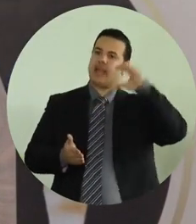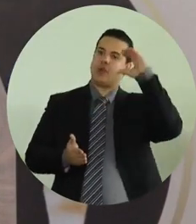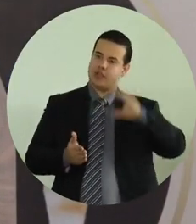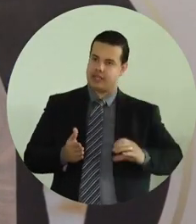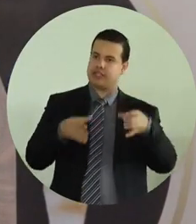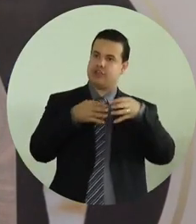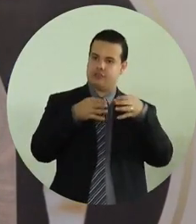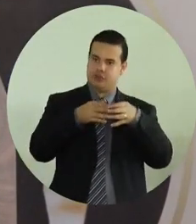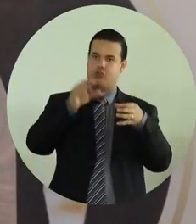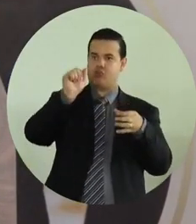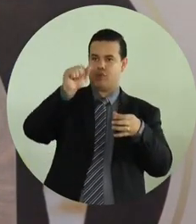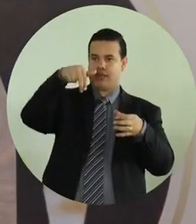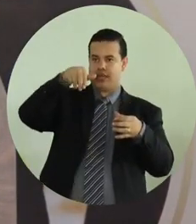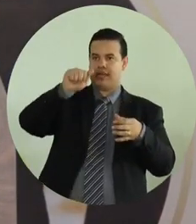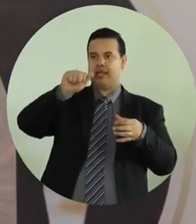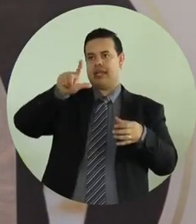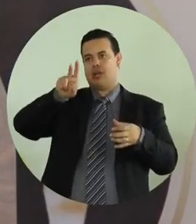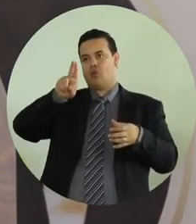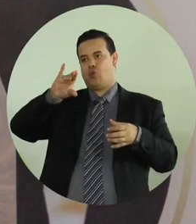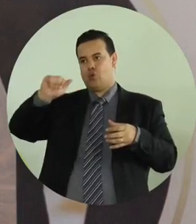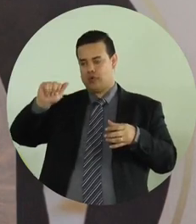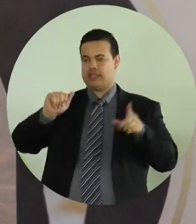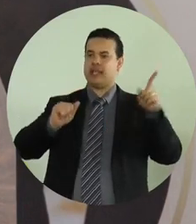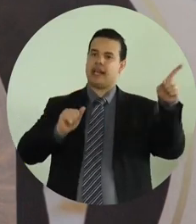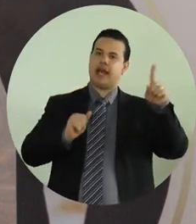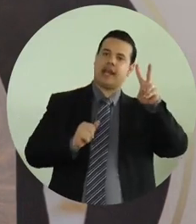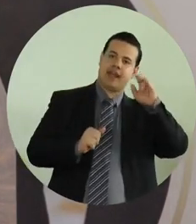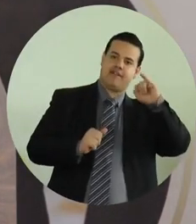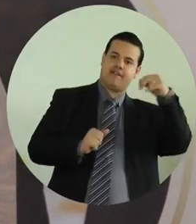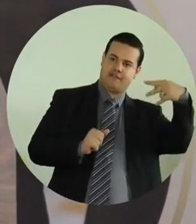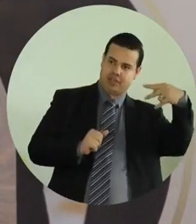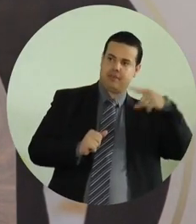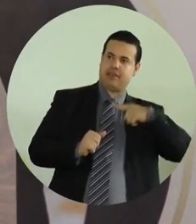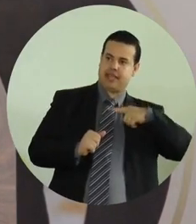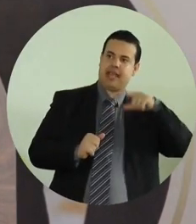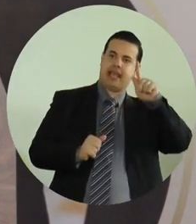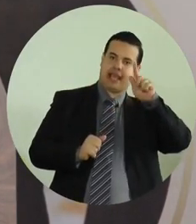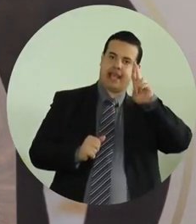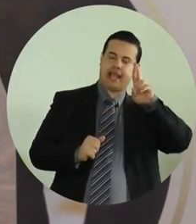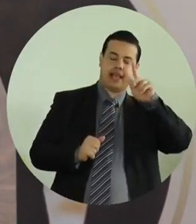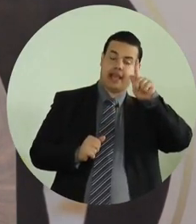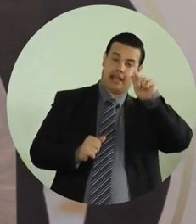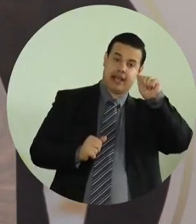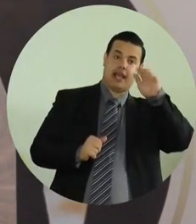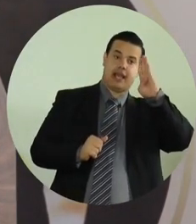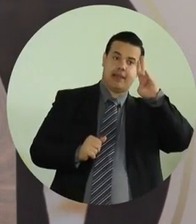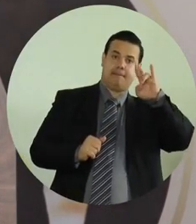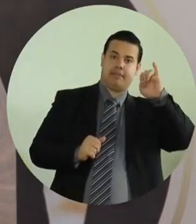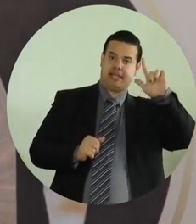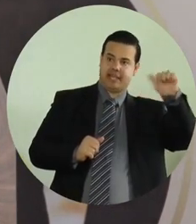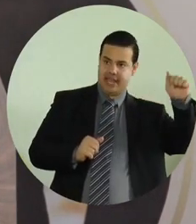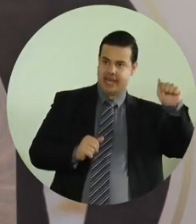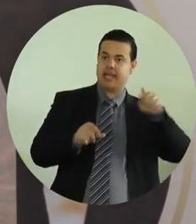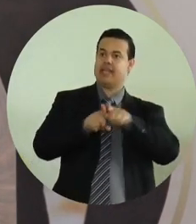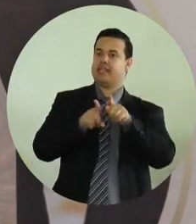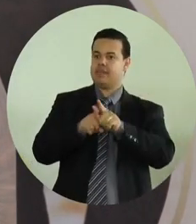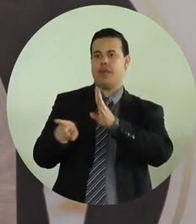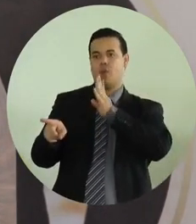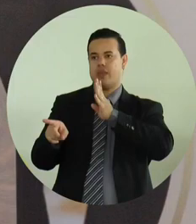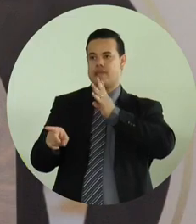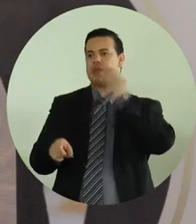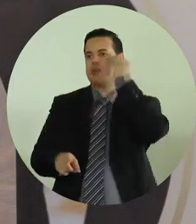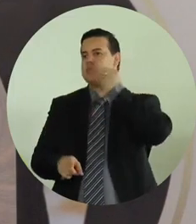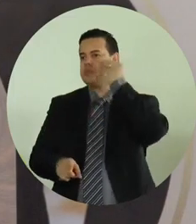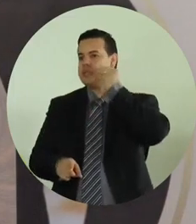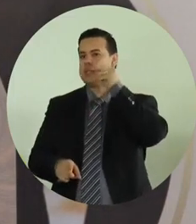Ana Lúcia, pelo lado da FIP, a Gabriela, mas é com conhecimento e a experiência do professor Luque que